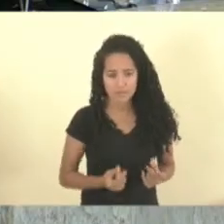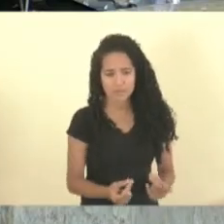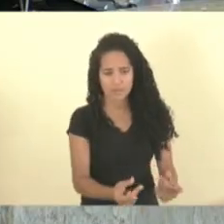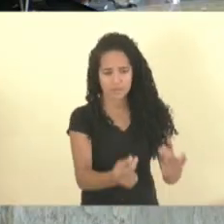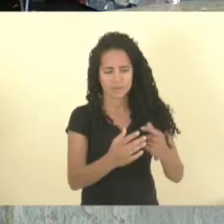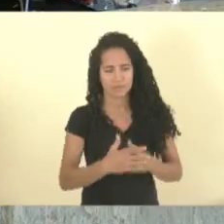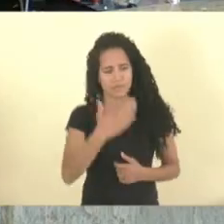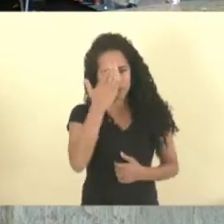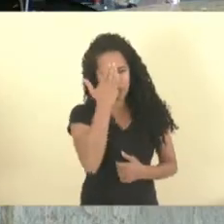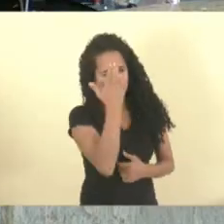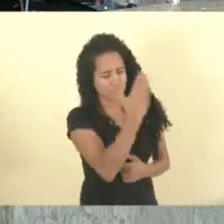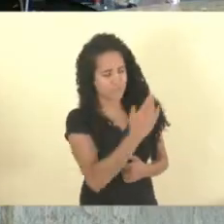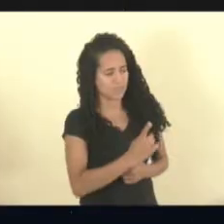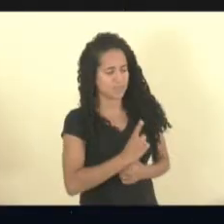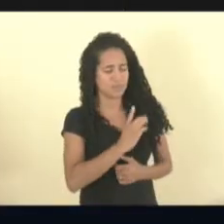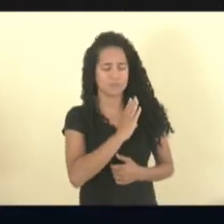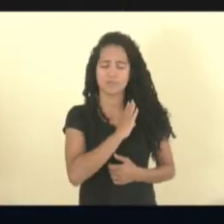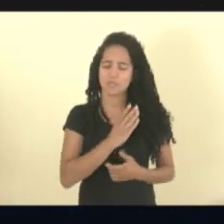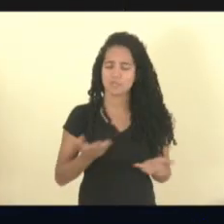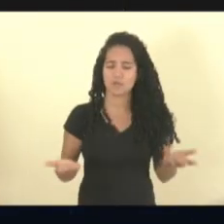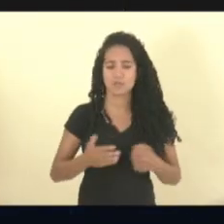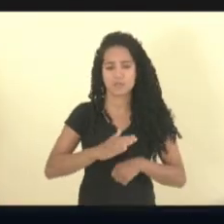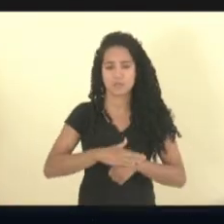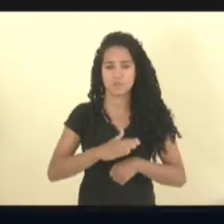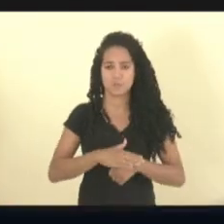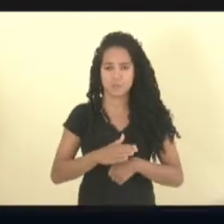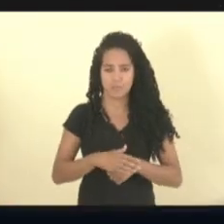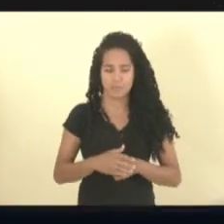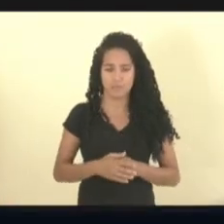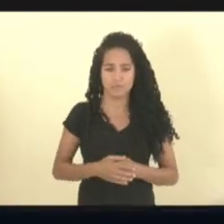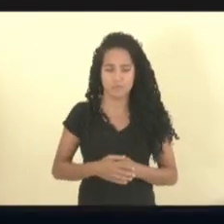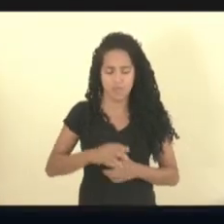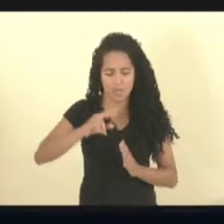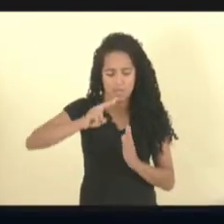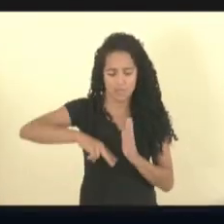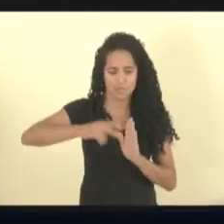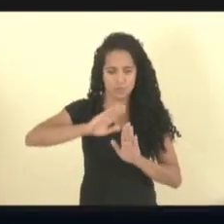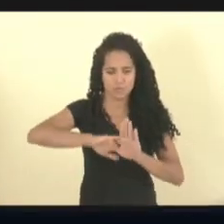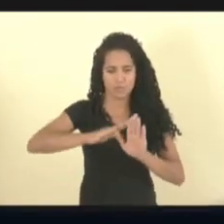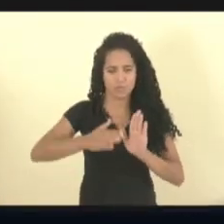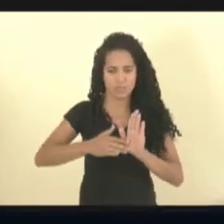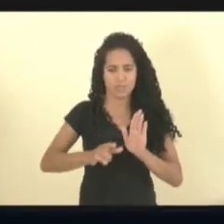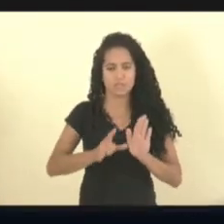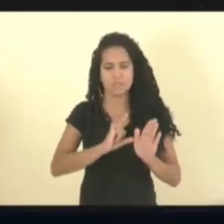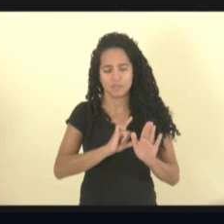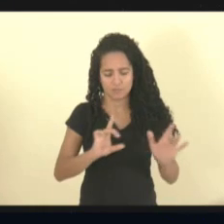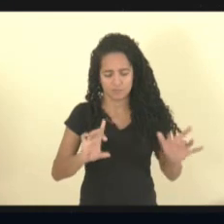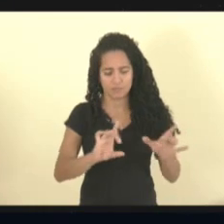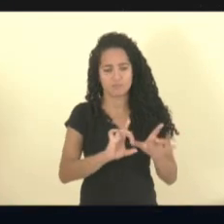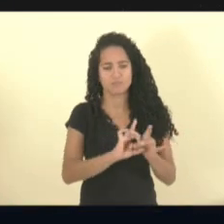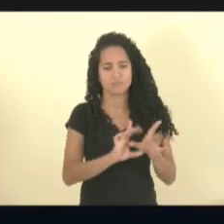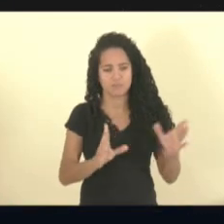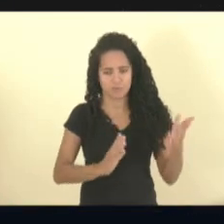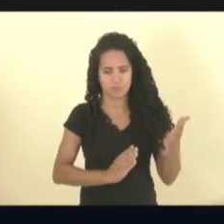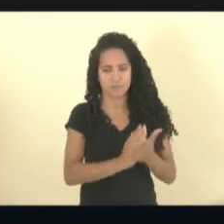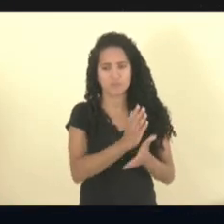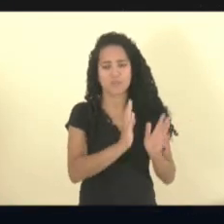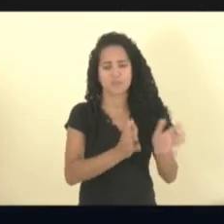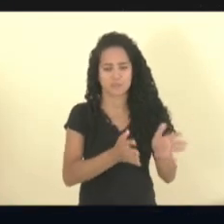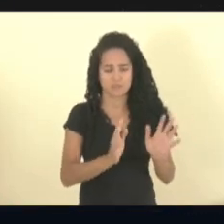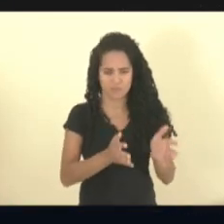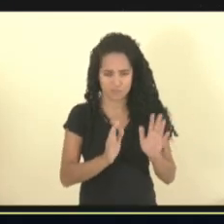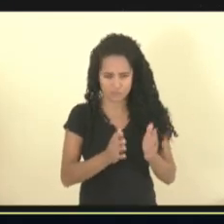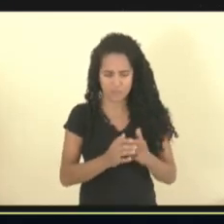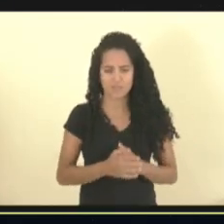Muito obrigado, delegado Danilo Baense. Nesse momento, eu dispenso a leitura da ata da sessão anterior, declarando a mesma